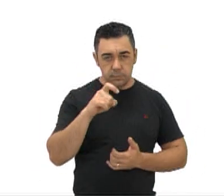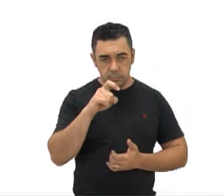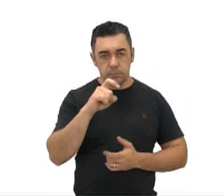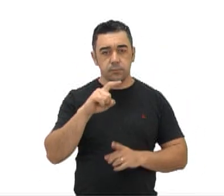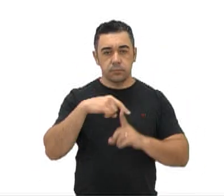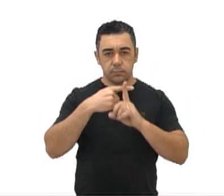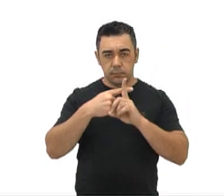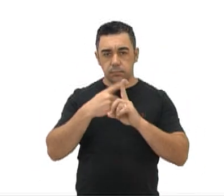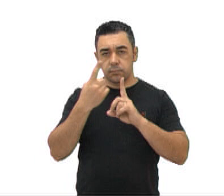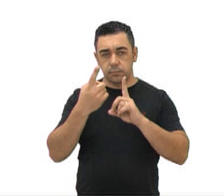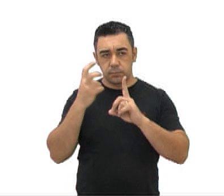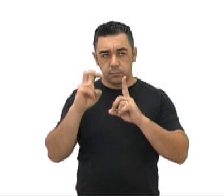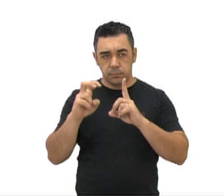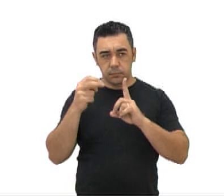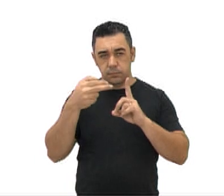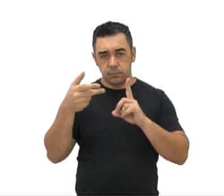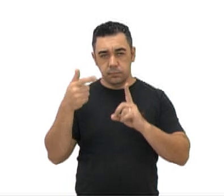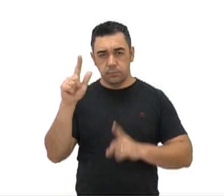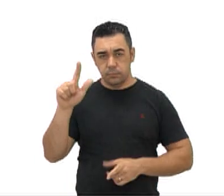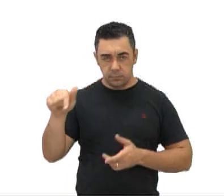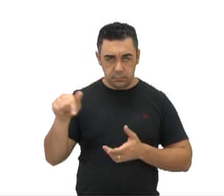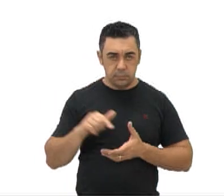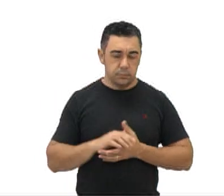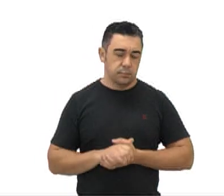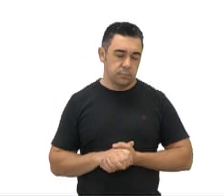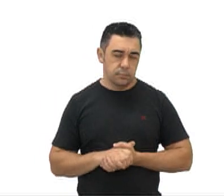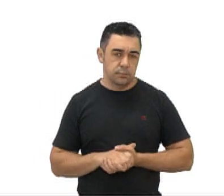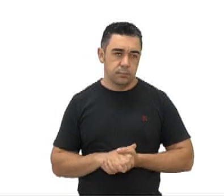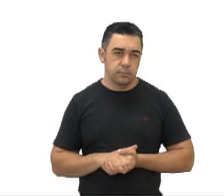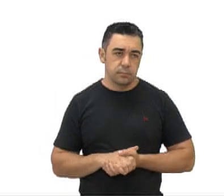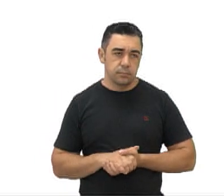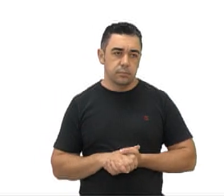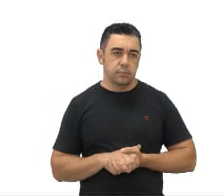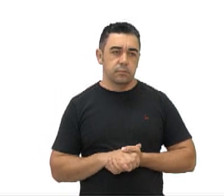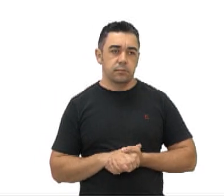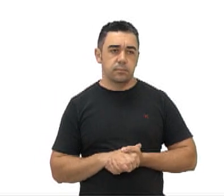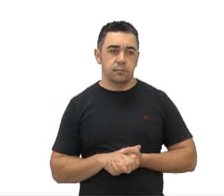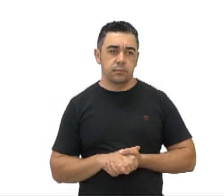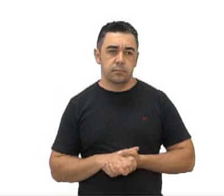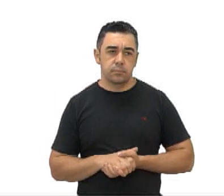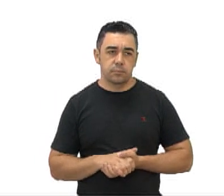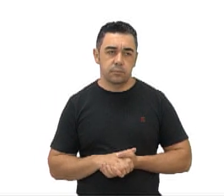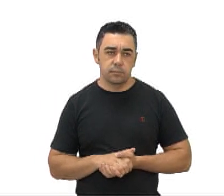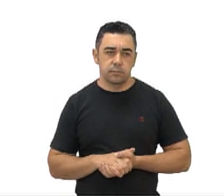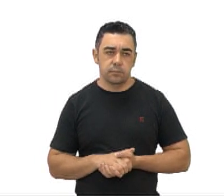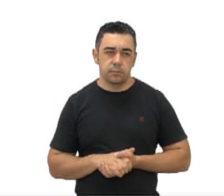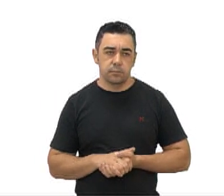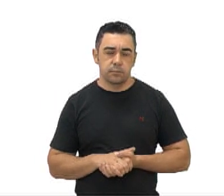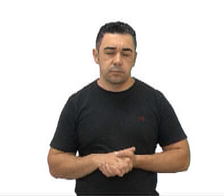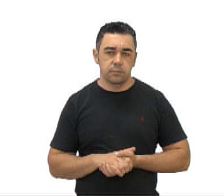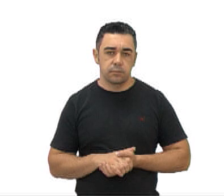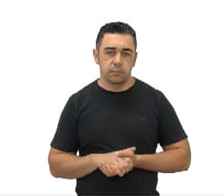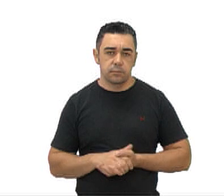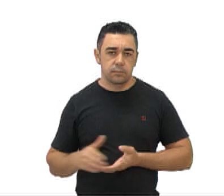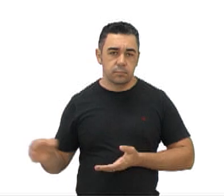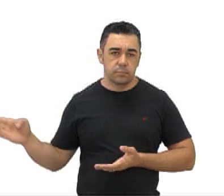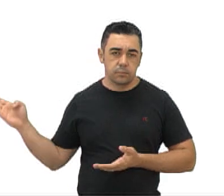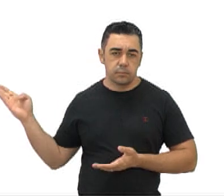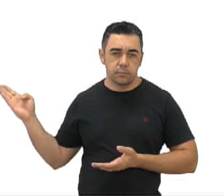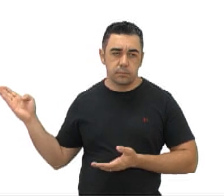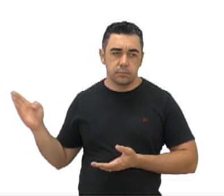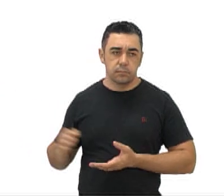Então, x mais 15, veja só, mais 15, igual a igualdade a